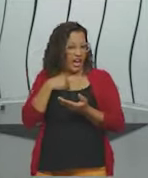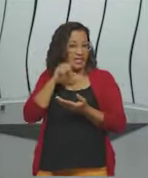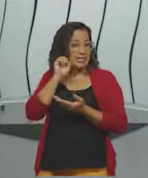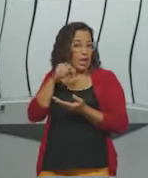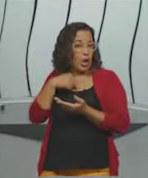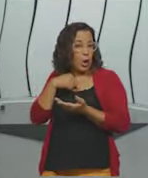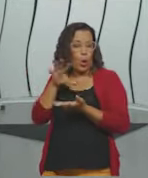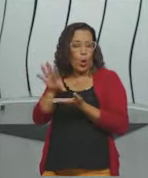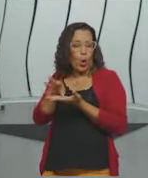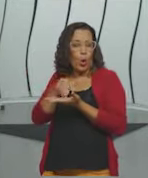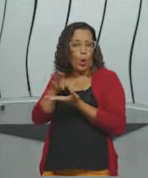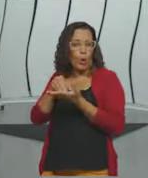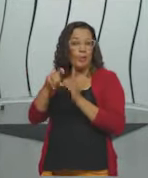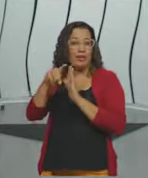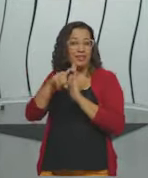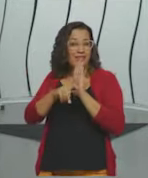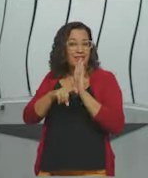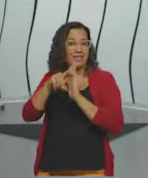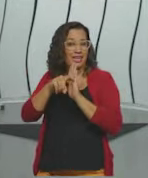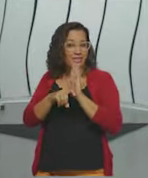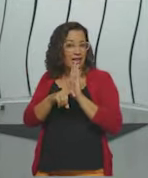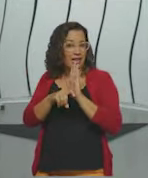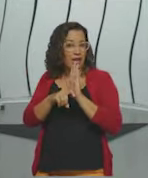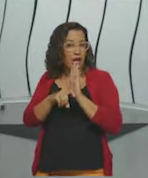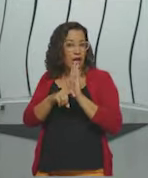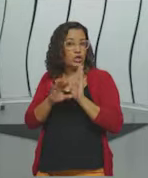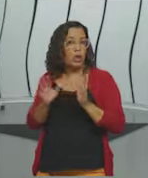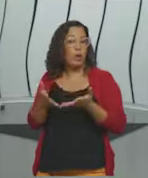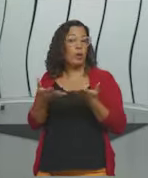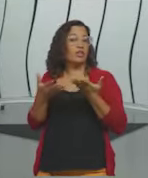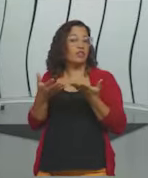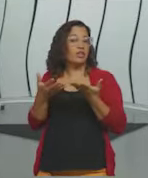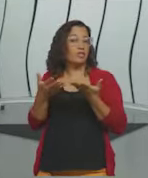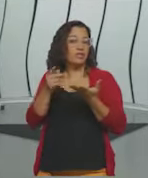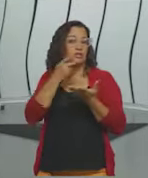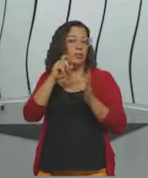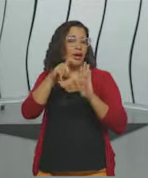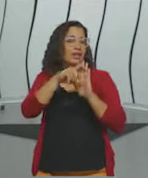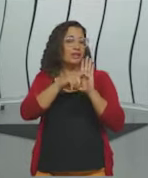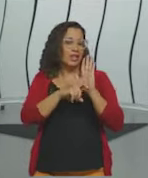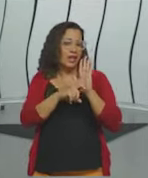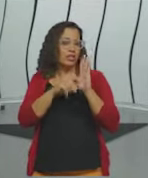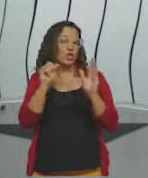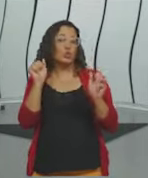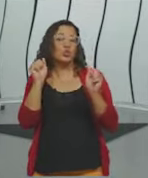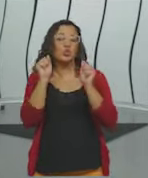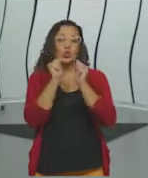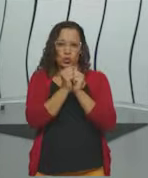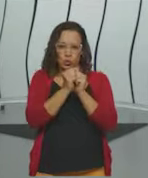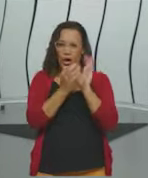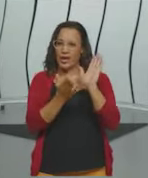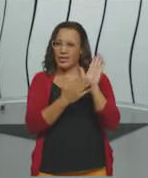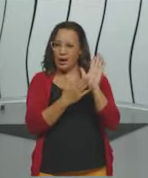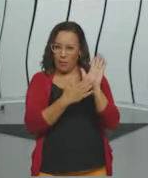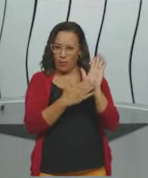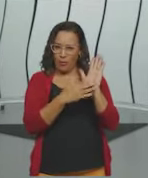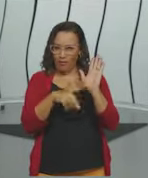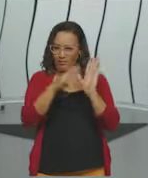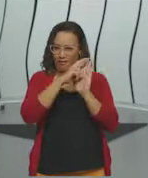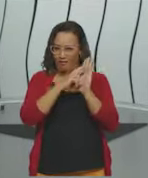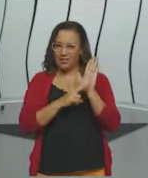copiar dos textos motivadores, que são aqueles textos que acompanham a proposta de